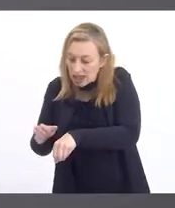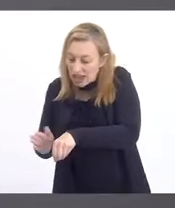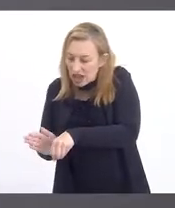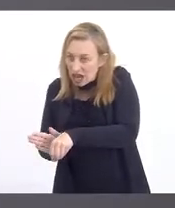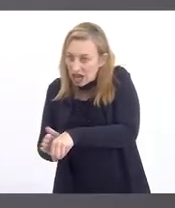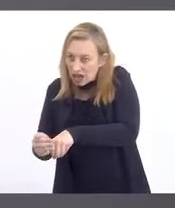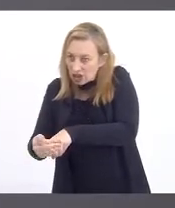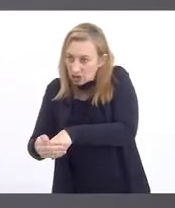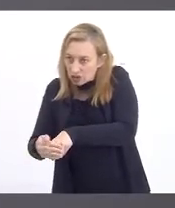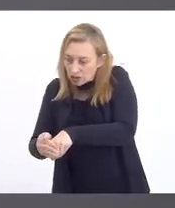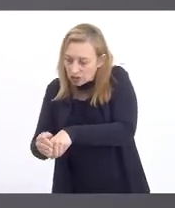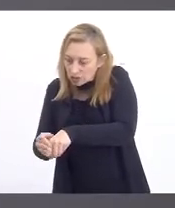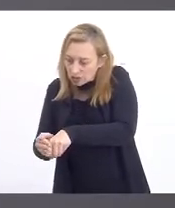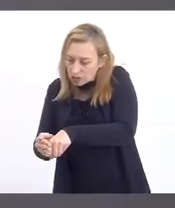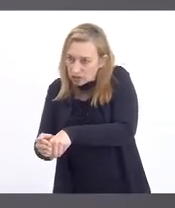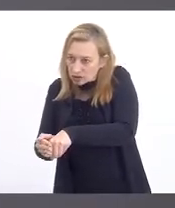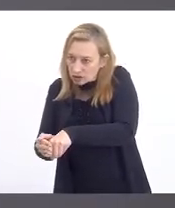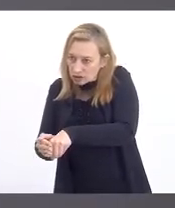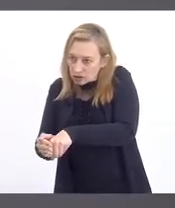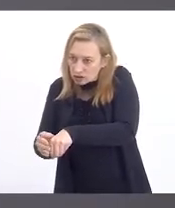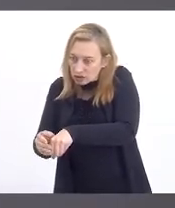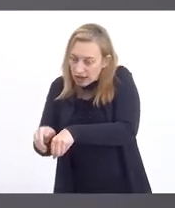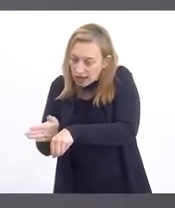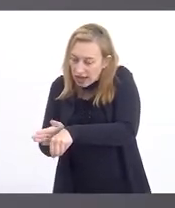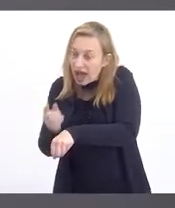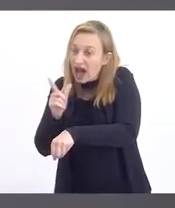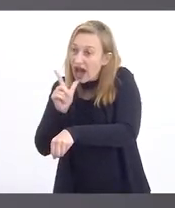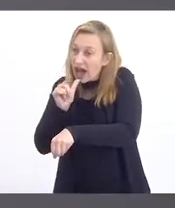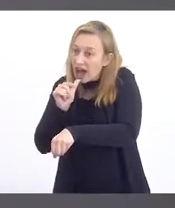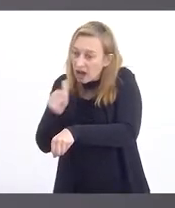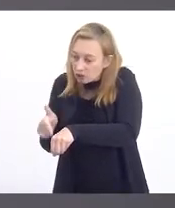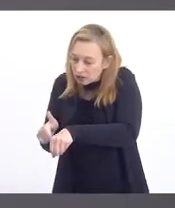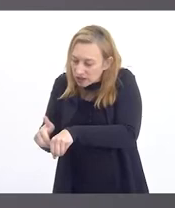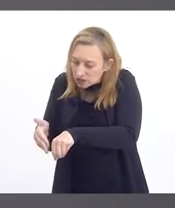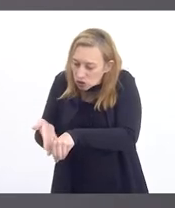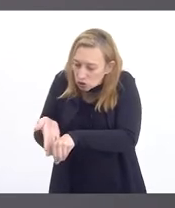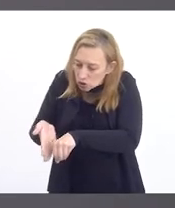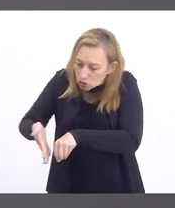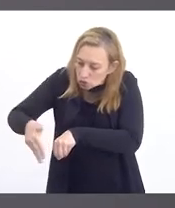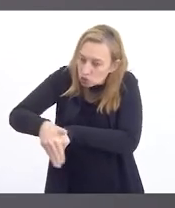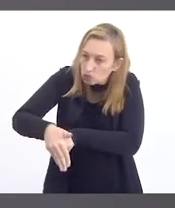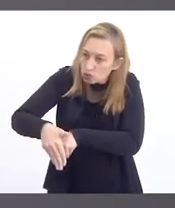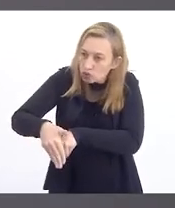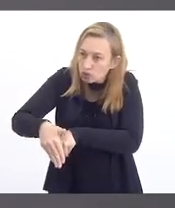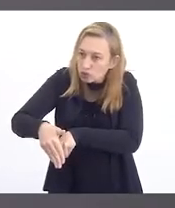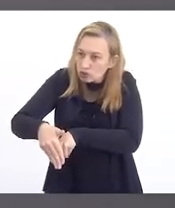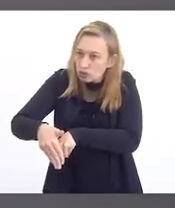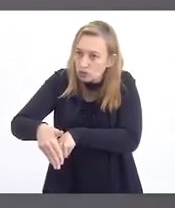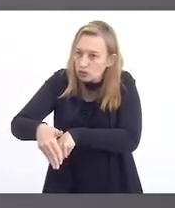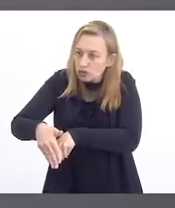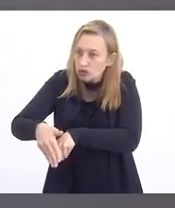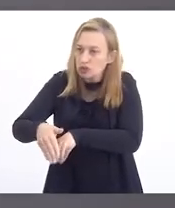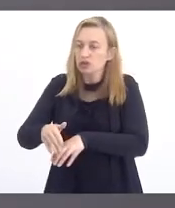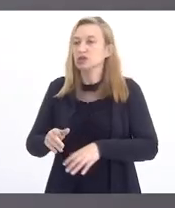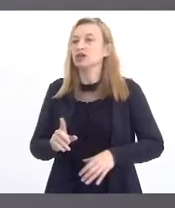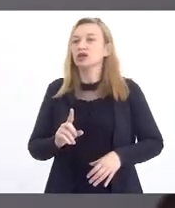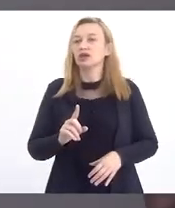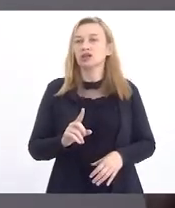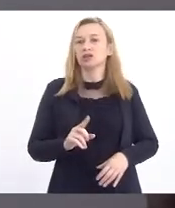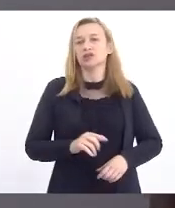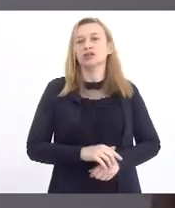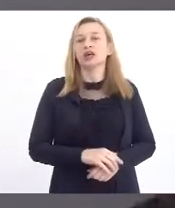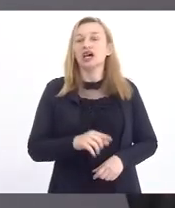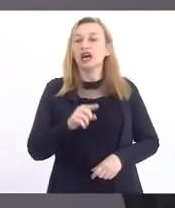por aqui, vai cair direto aqui. O dique vai ser esse pedacinho só. Então, a tubulação aqui, jogando água aqui. Então, esse dique aqui não acontece mais, tá